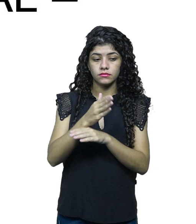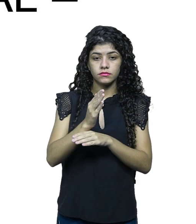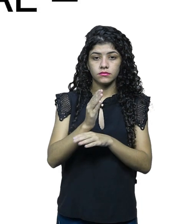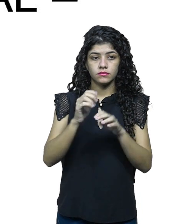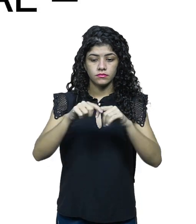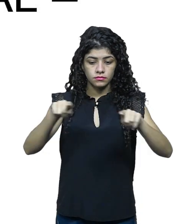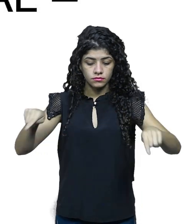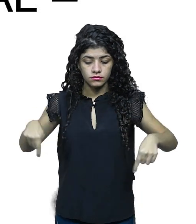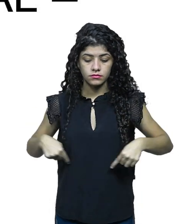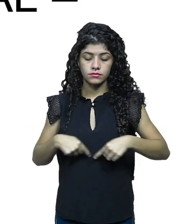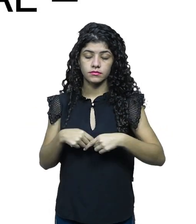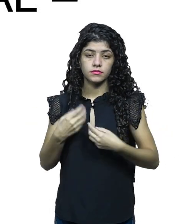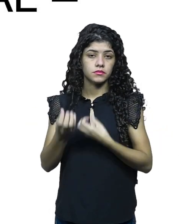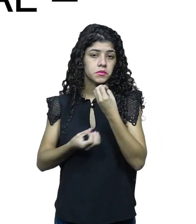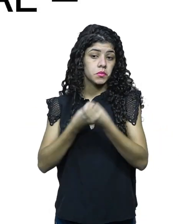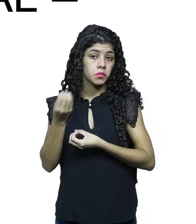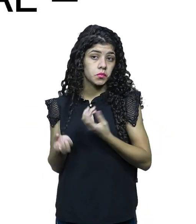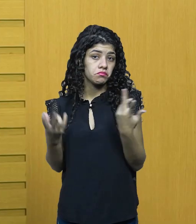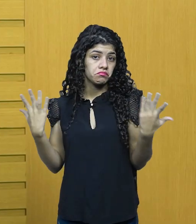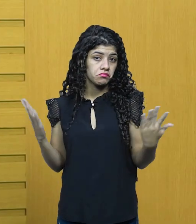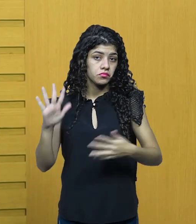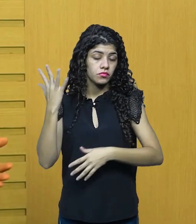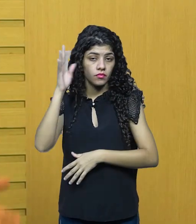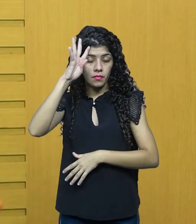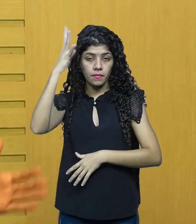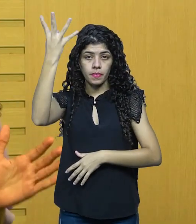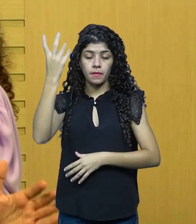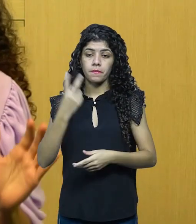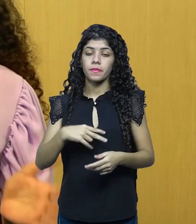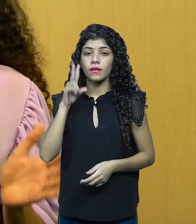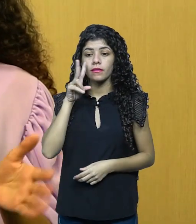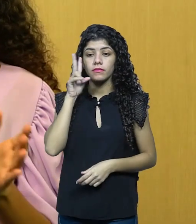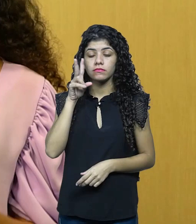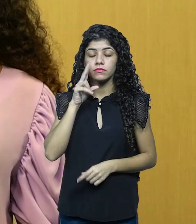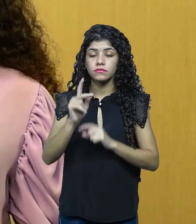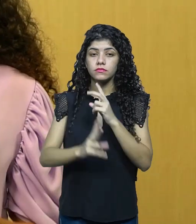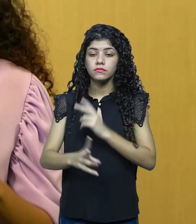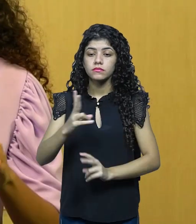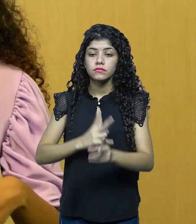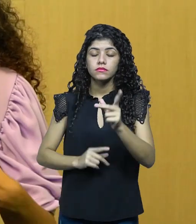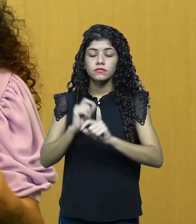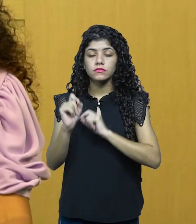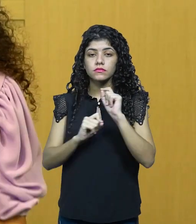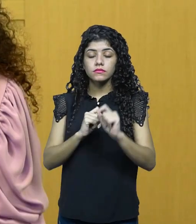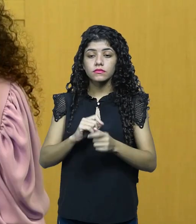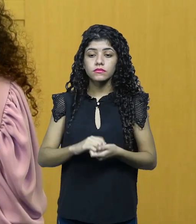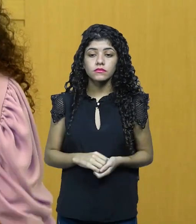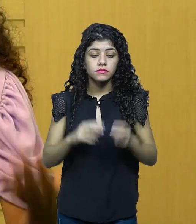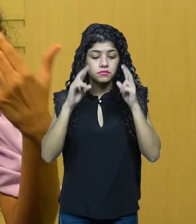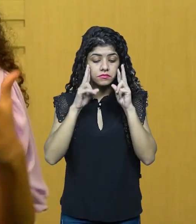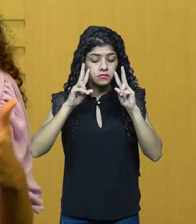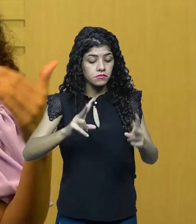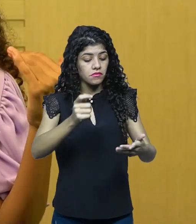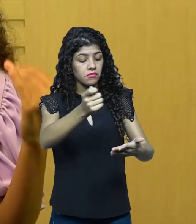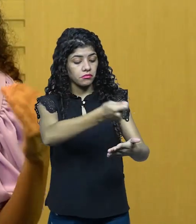estúdio, que é interno, como é que eu resolvo isso? Lembrem que sempre o ponto de vista do que está no roteiro